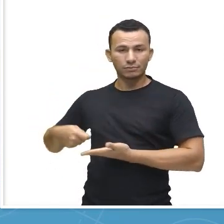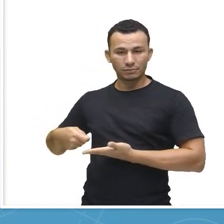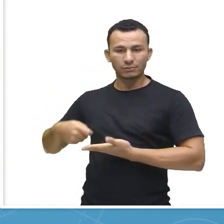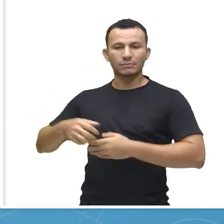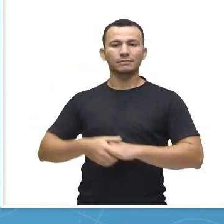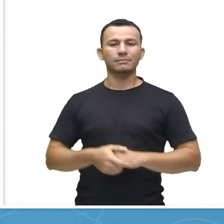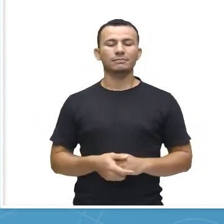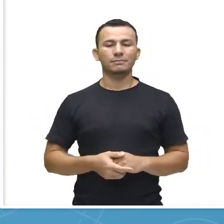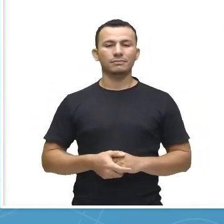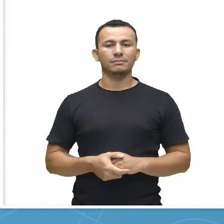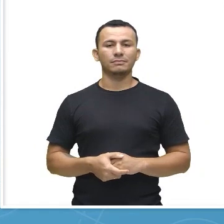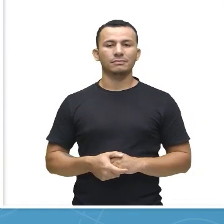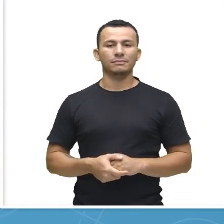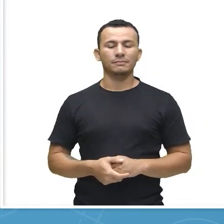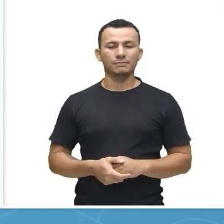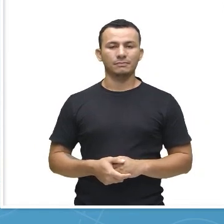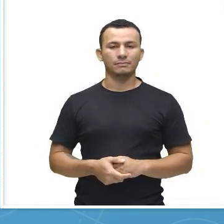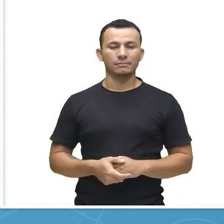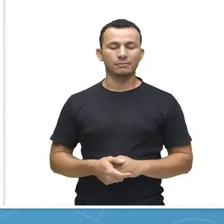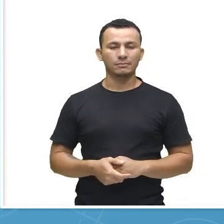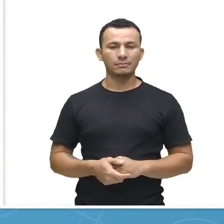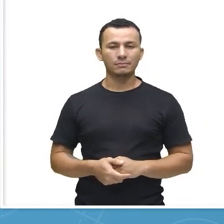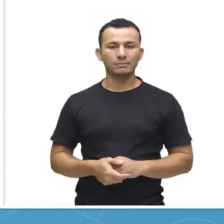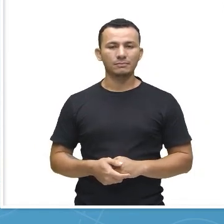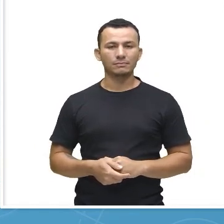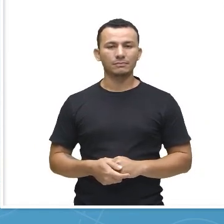lá? Bom,